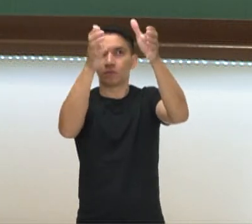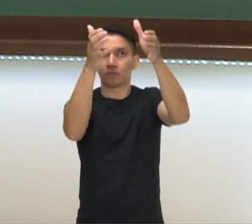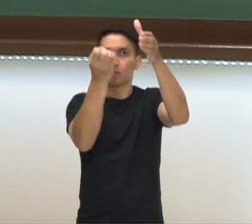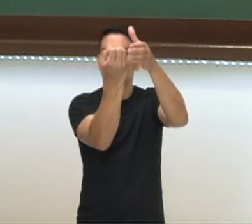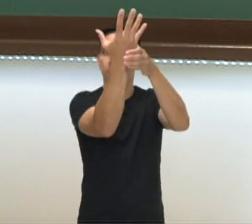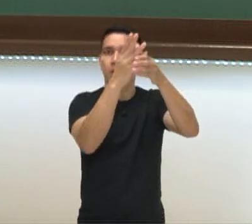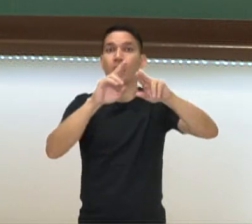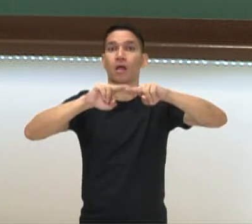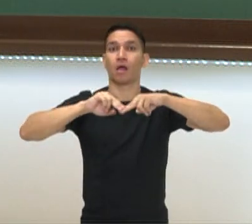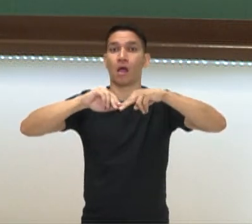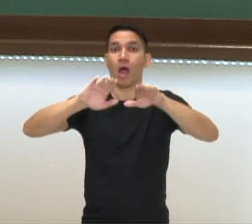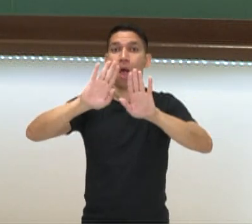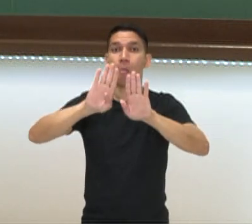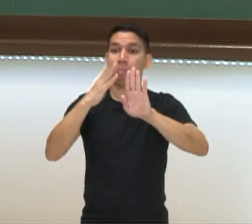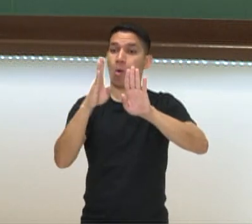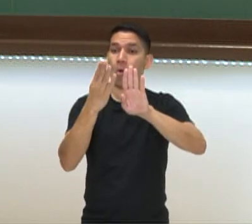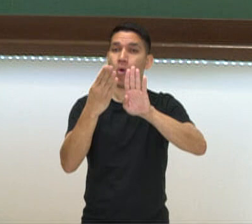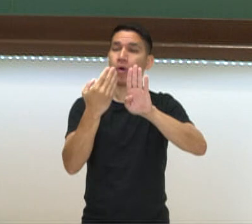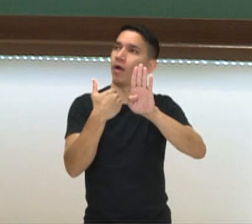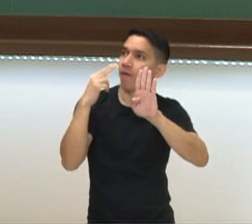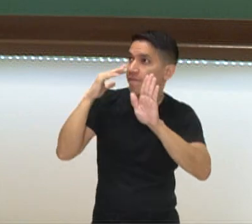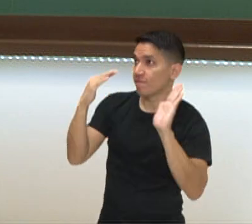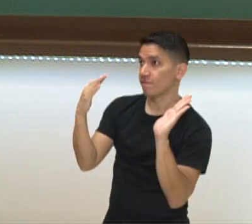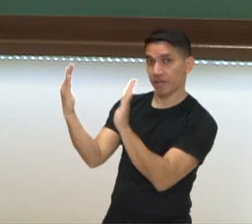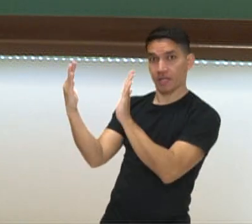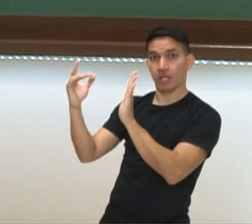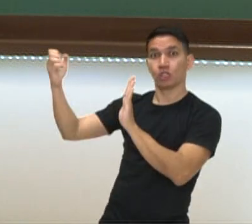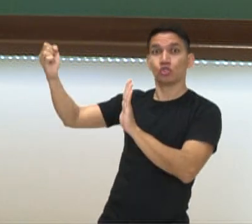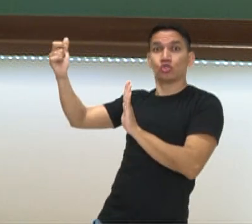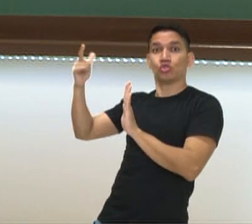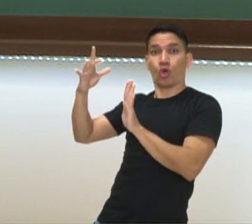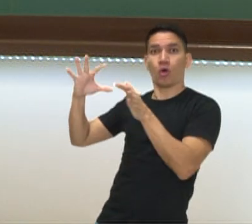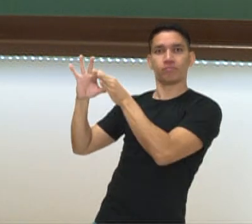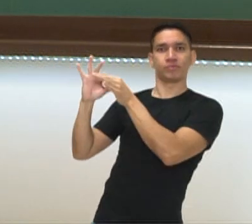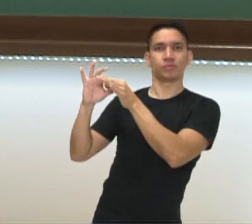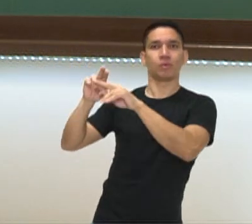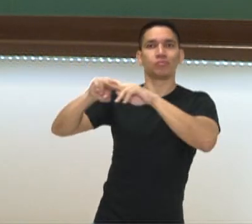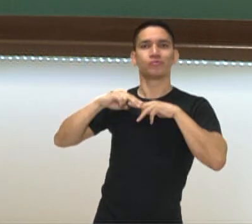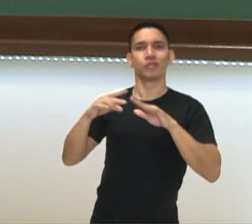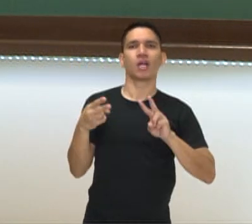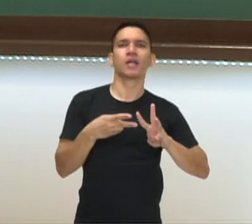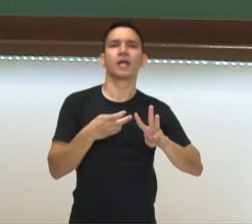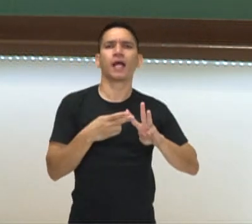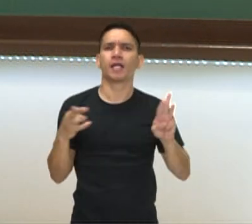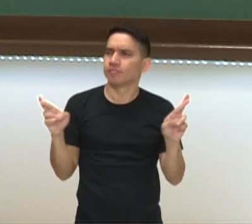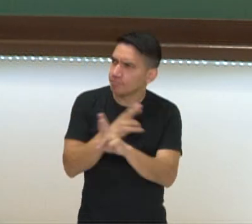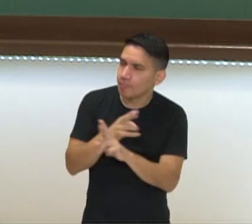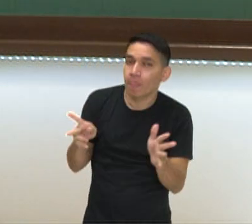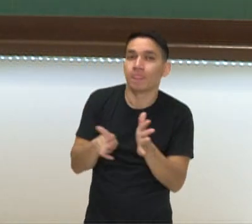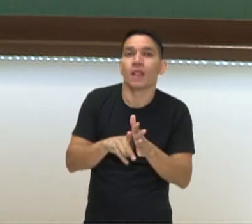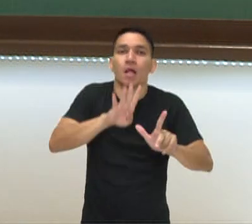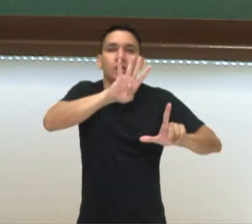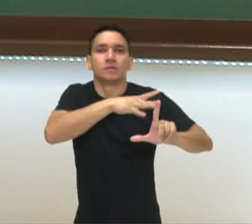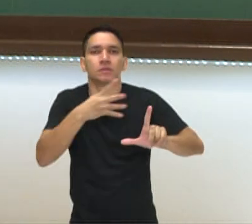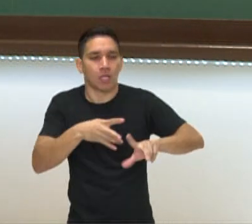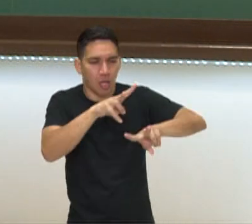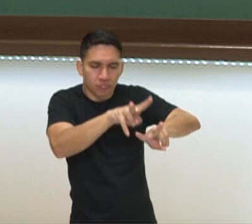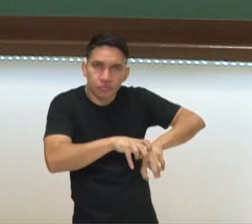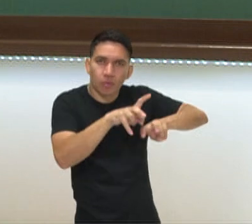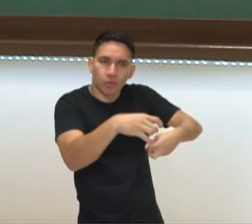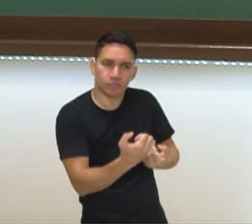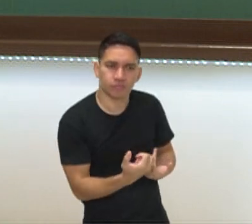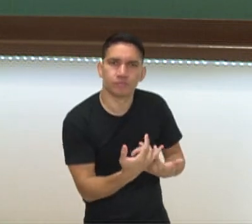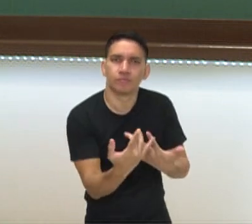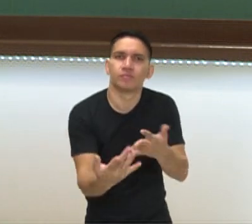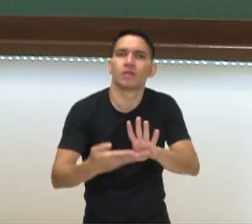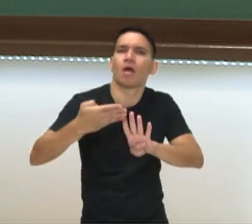porta é virada para o lado que o sol nasce por conta da ligação que os indígenas têm com o calendário agrícola, com as 4 estações, com